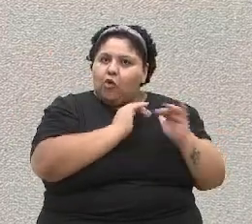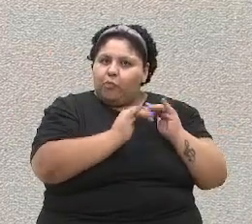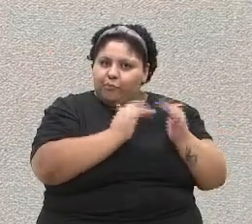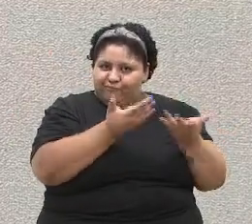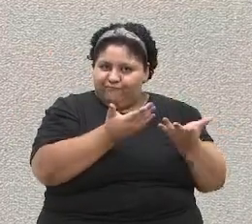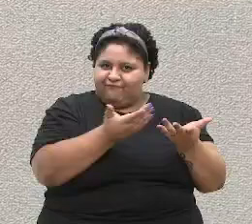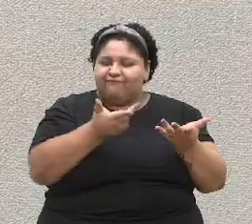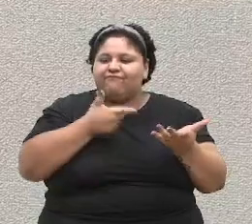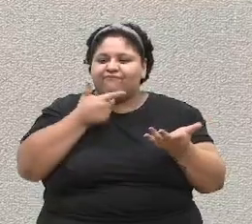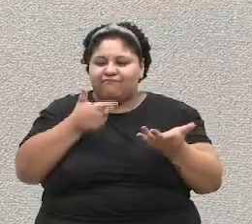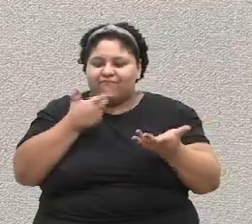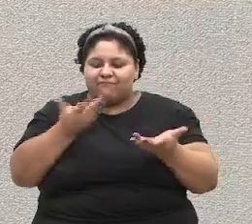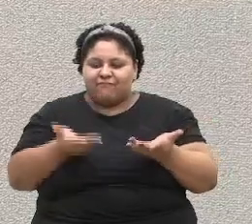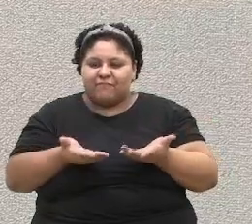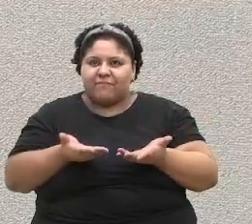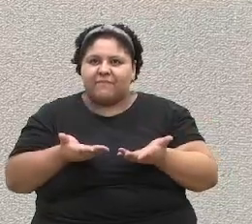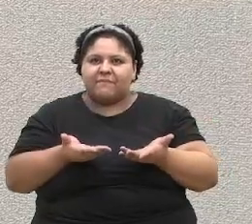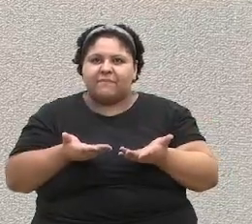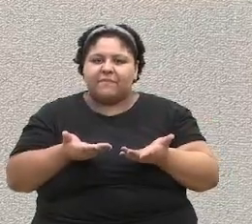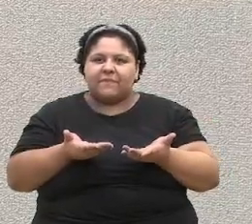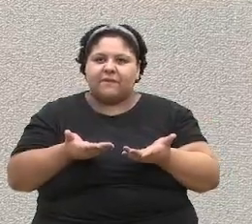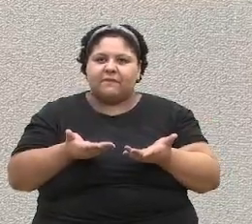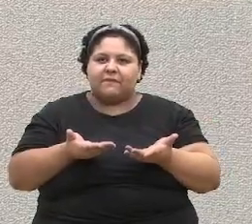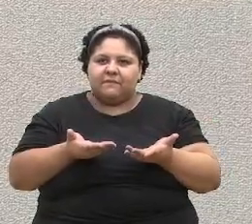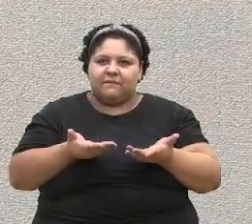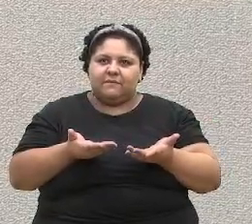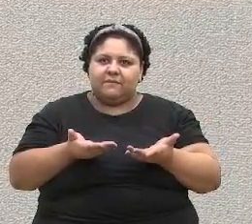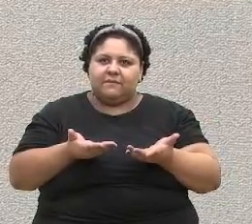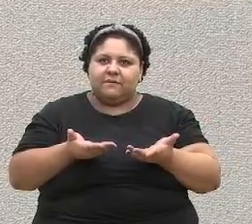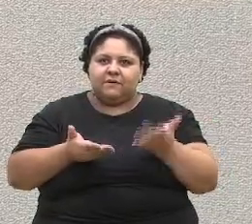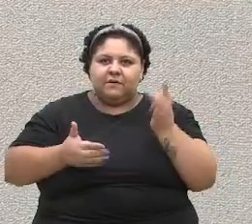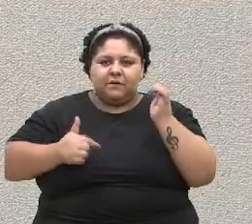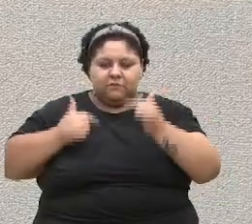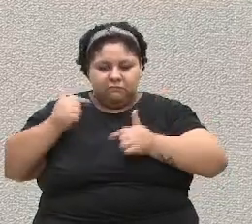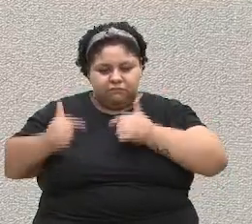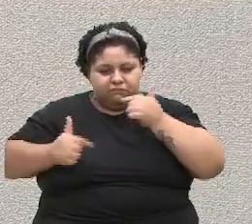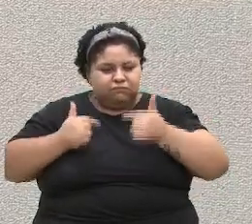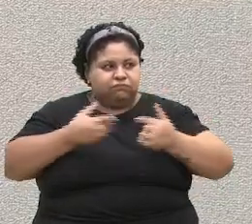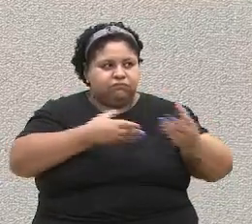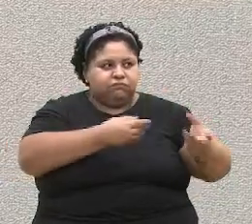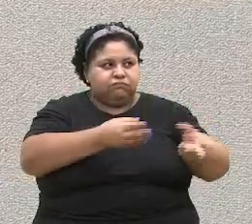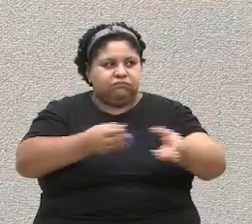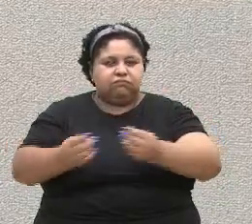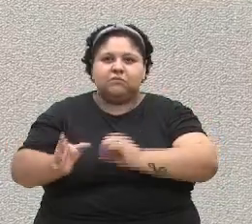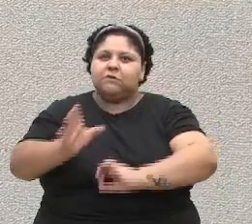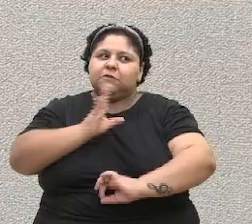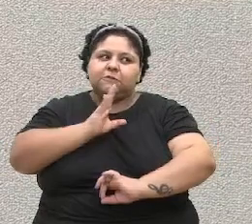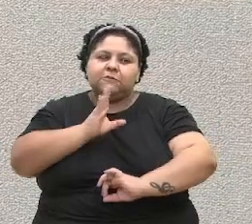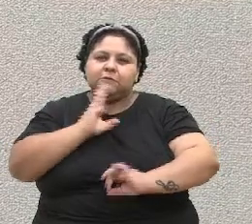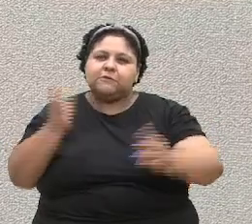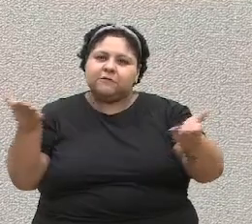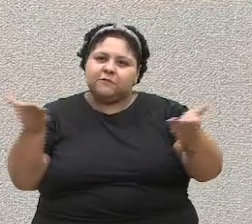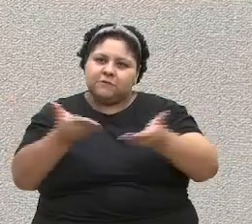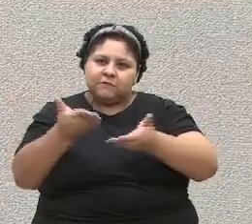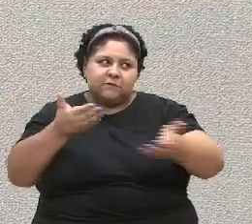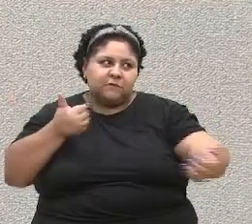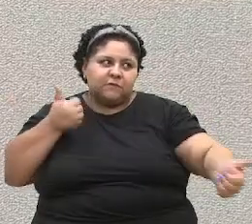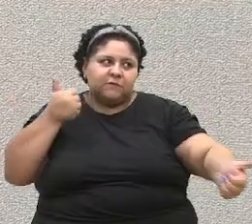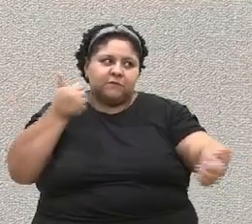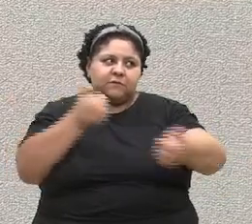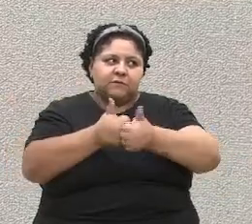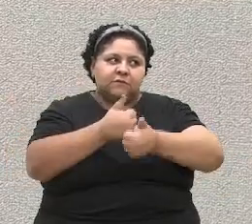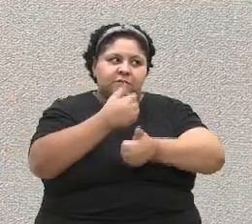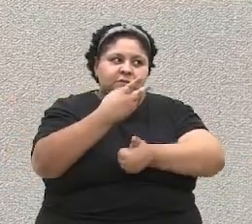Dizer que ele trabalhou muito, eu conheci ele já há aproximadamente